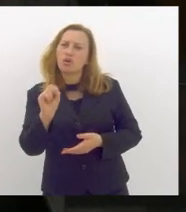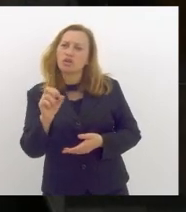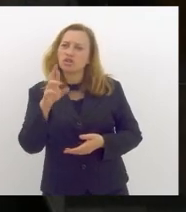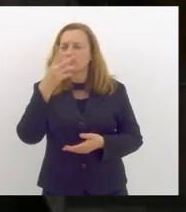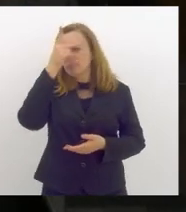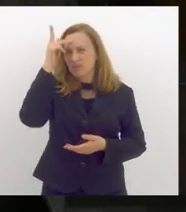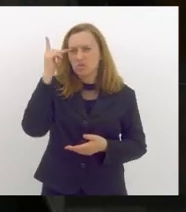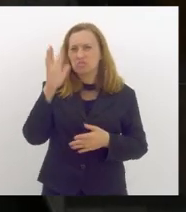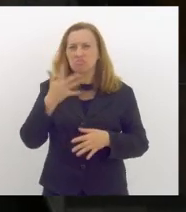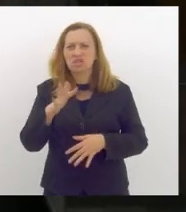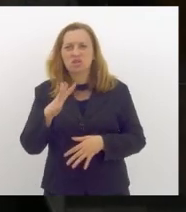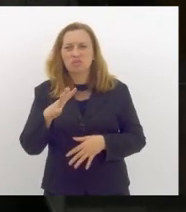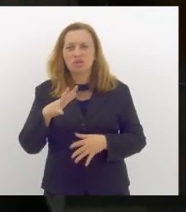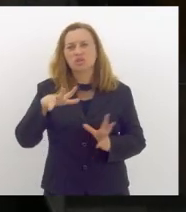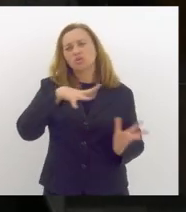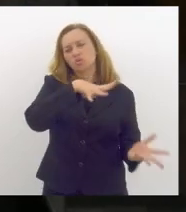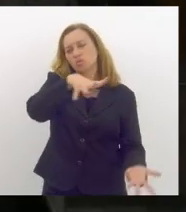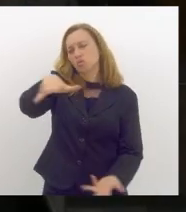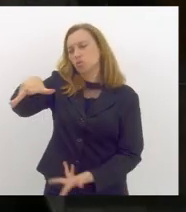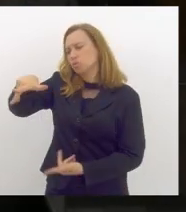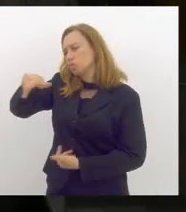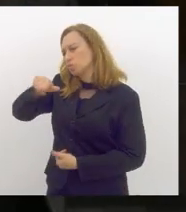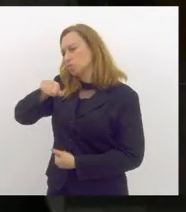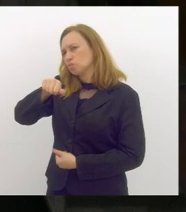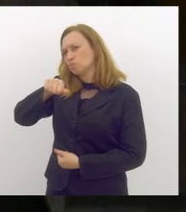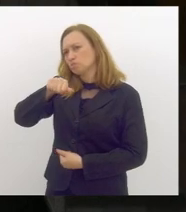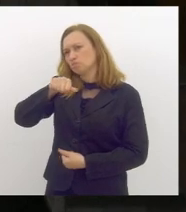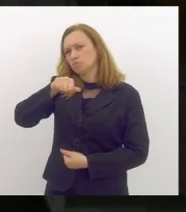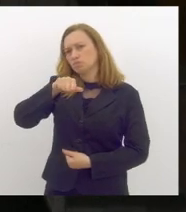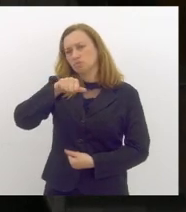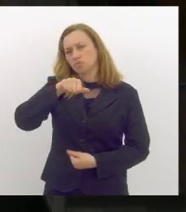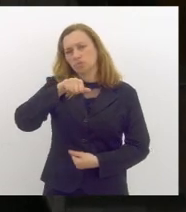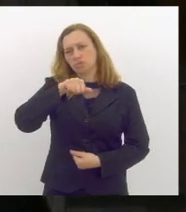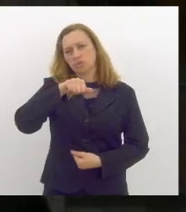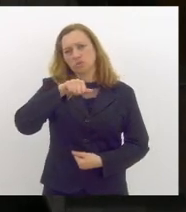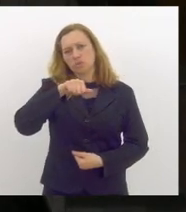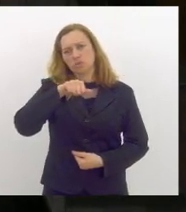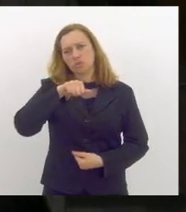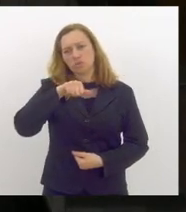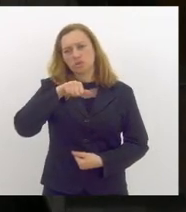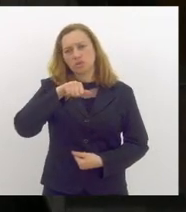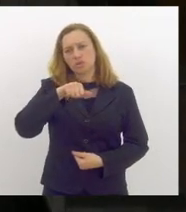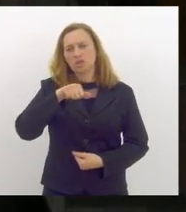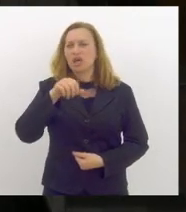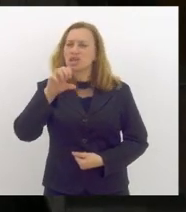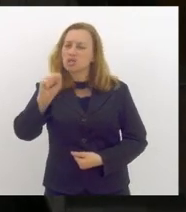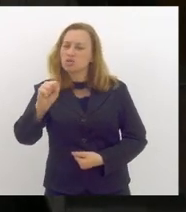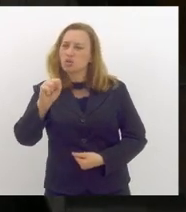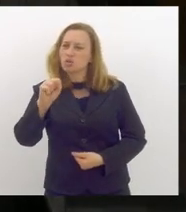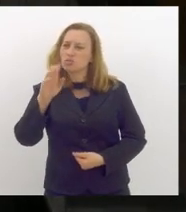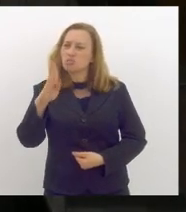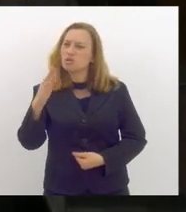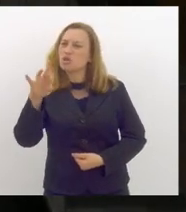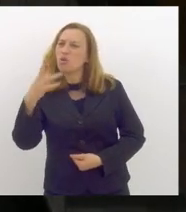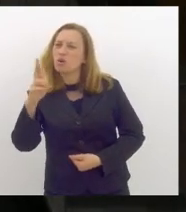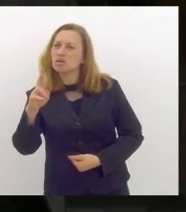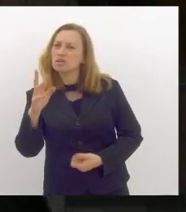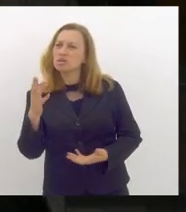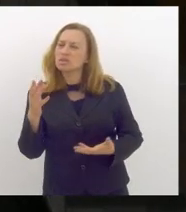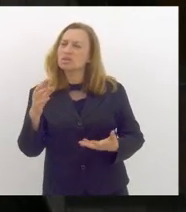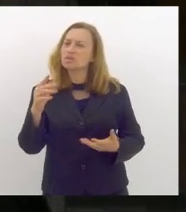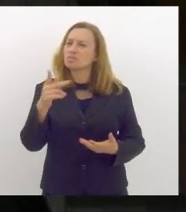aproximadamente no planeta sob o ponto de vista macro esses oito bilhões